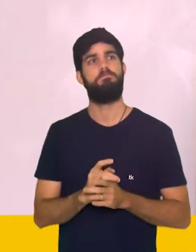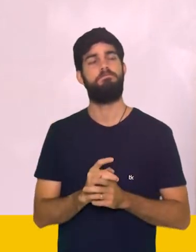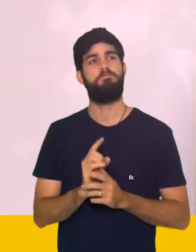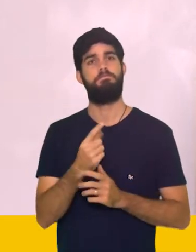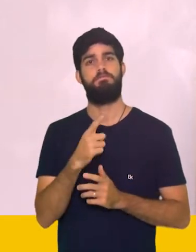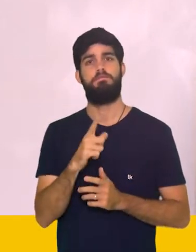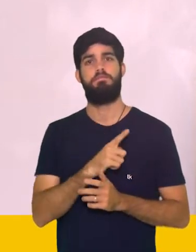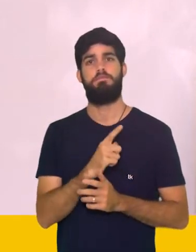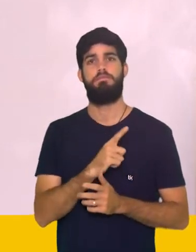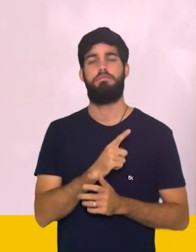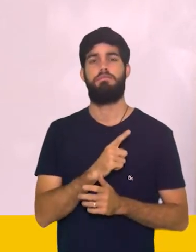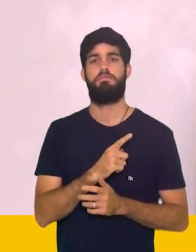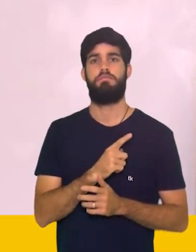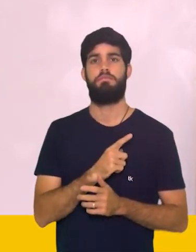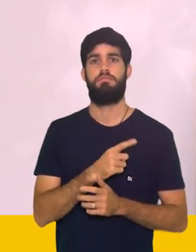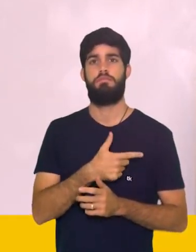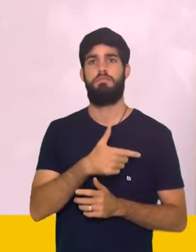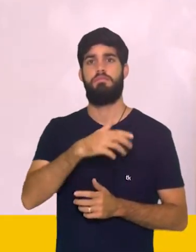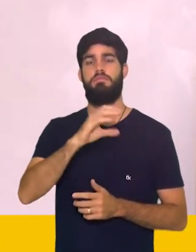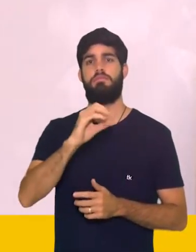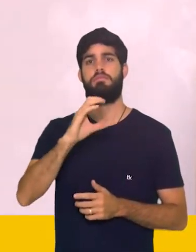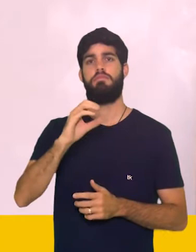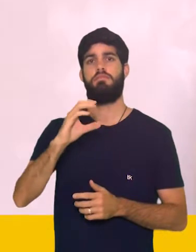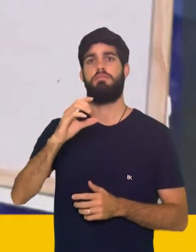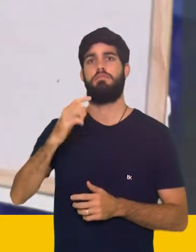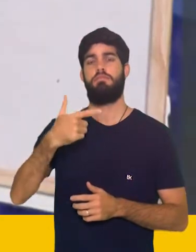visto em